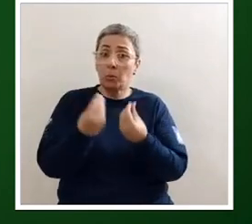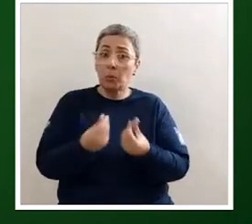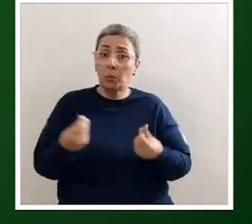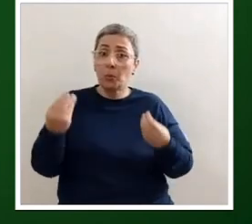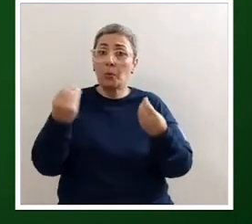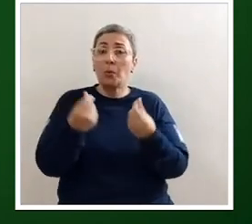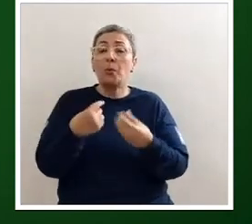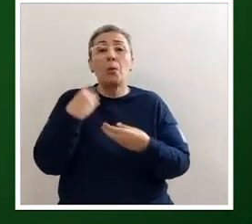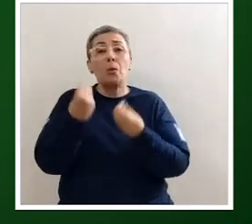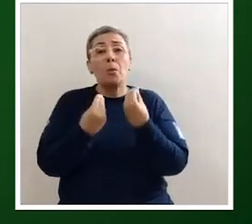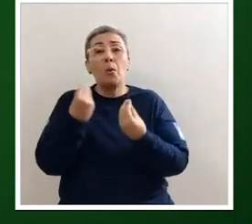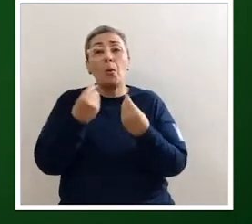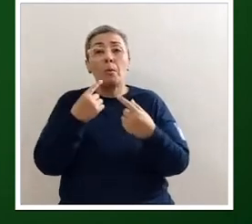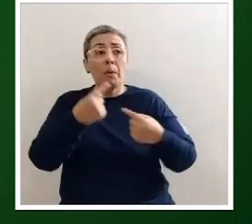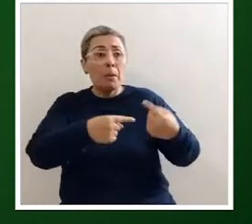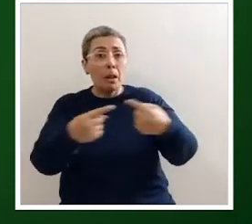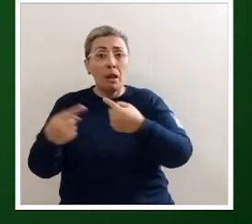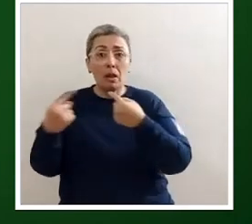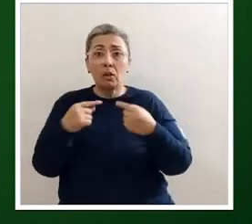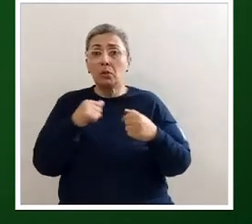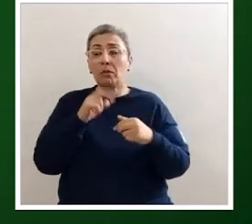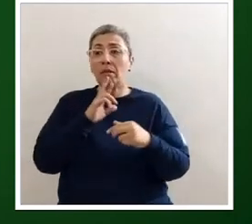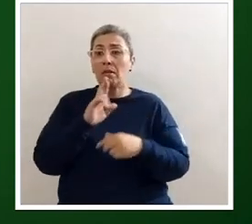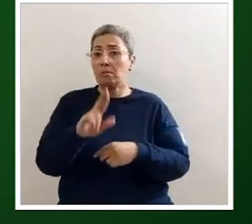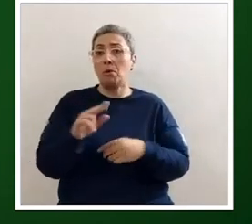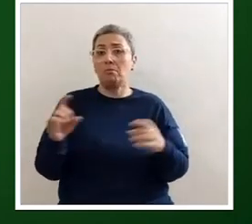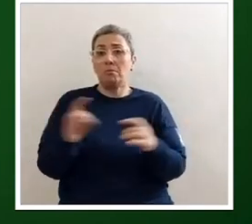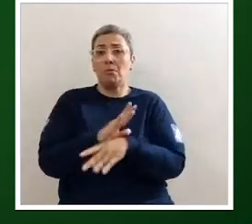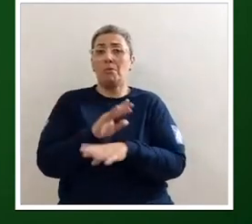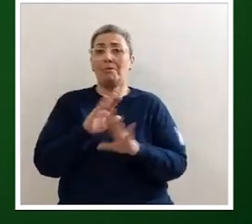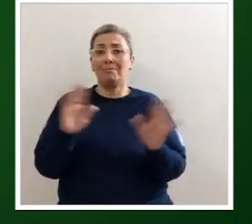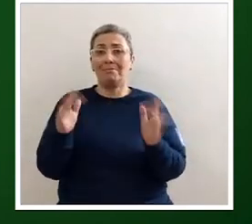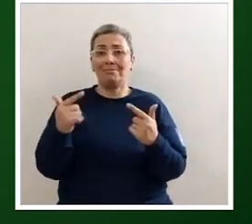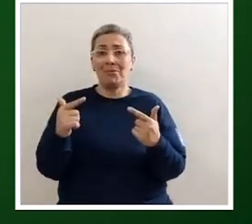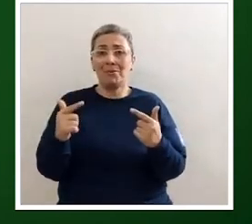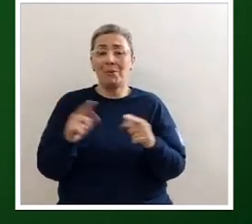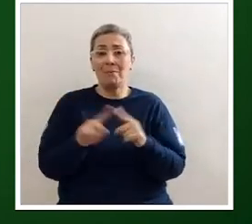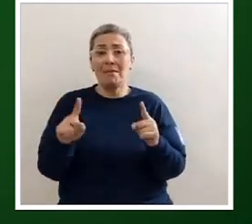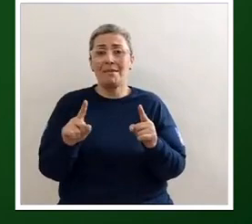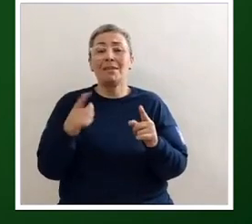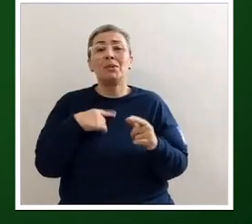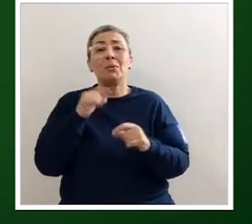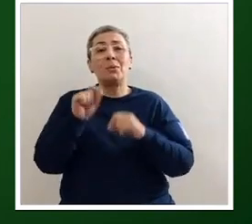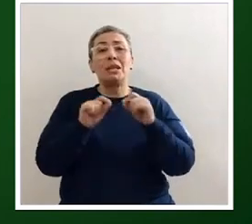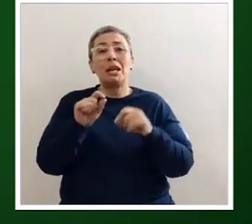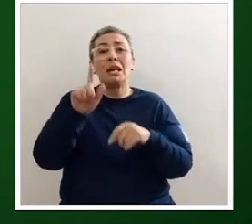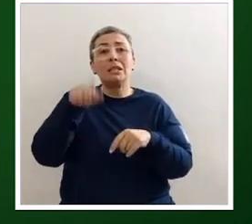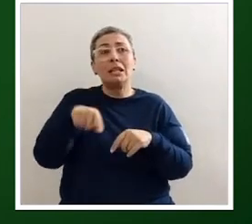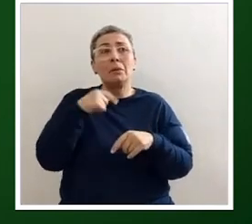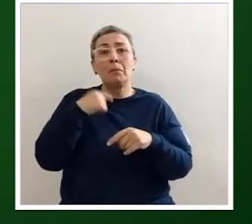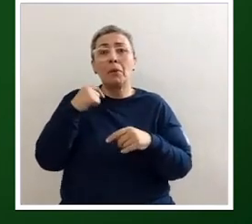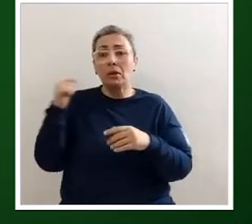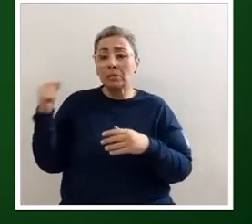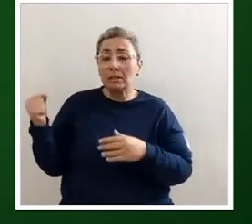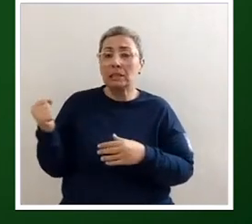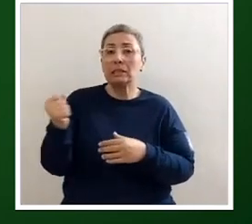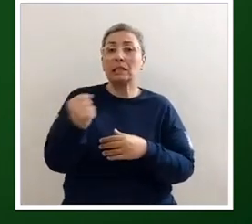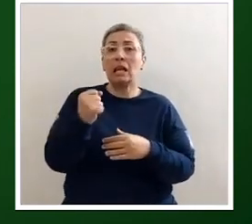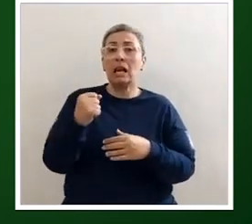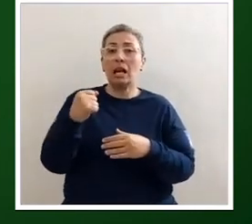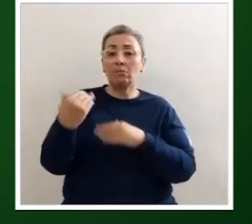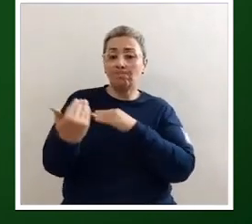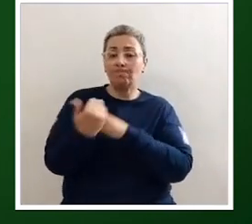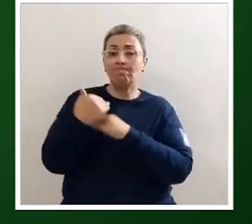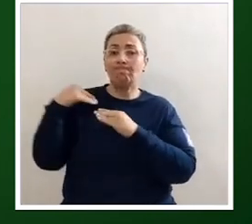como é que a gente discute porque a gente não vai ter respostas para tudo mas quem que a gente pode buscar para nos ajudar nesse